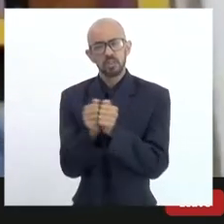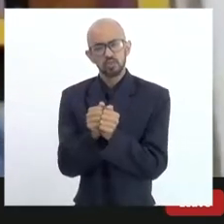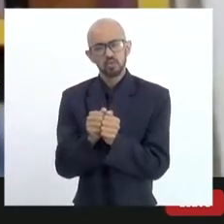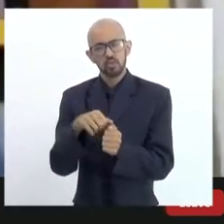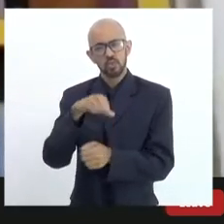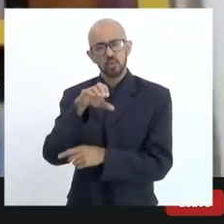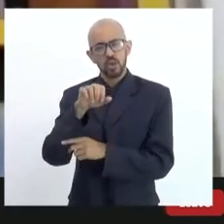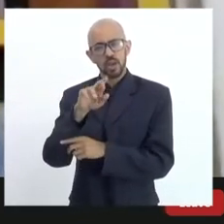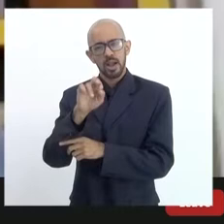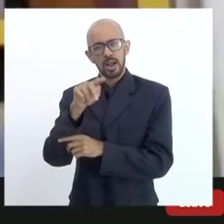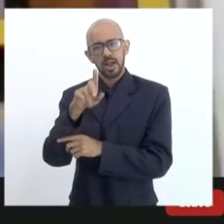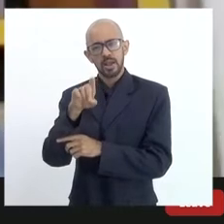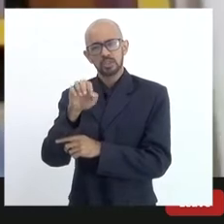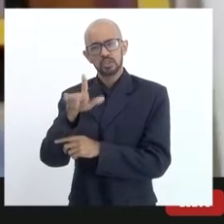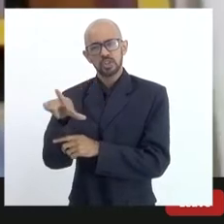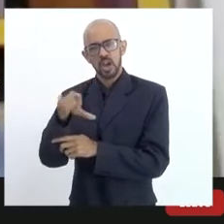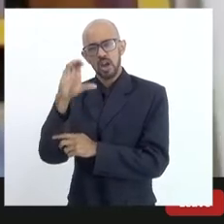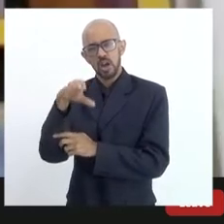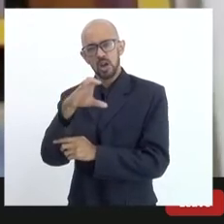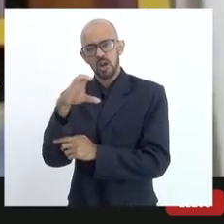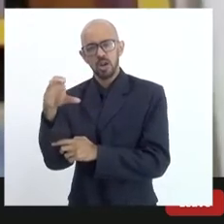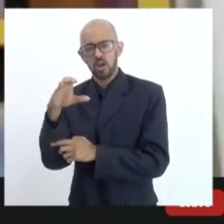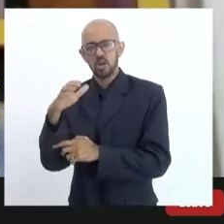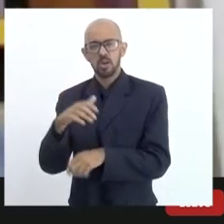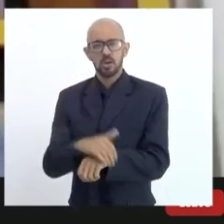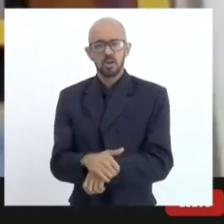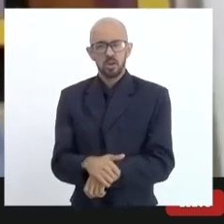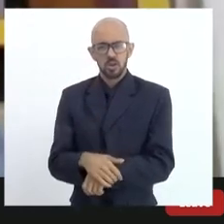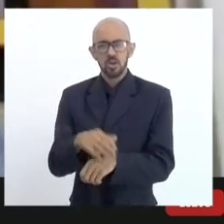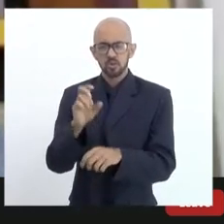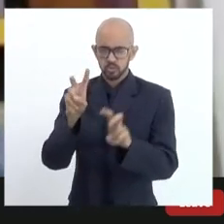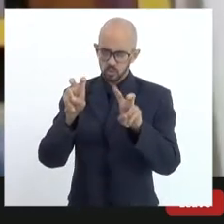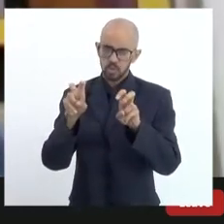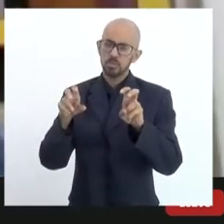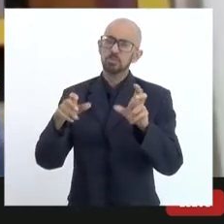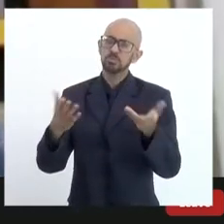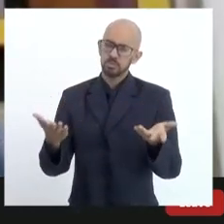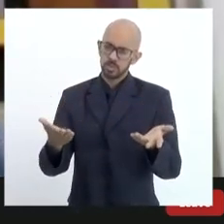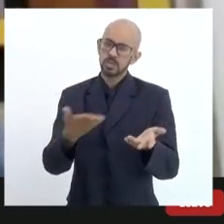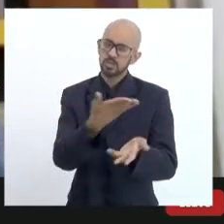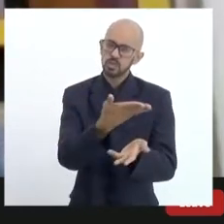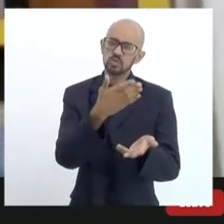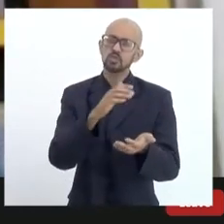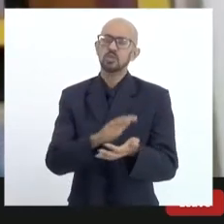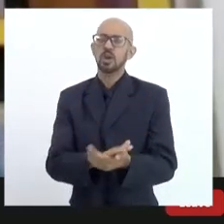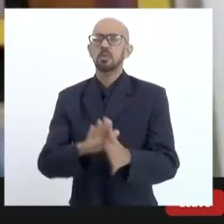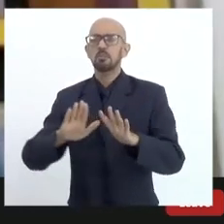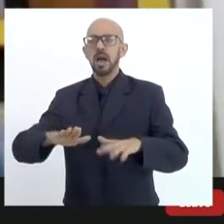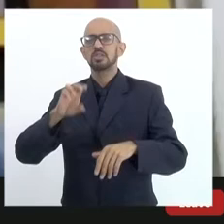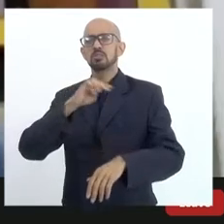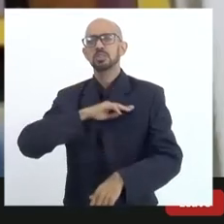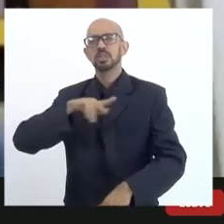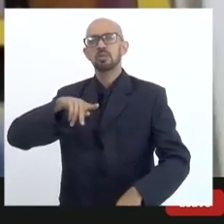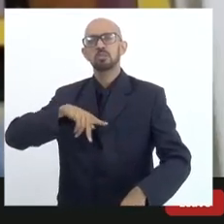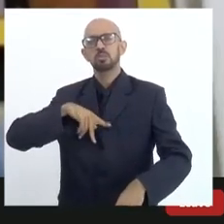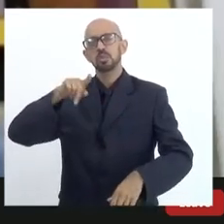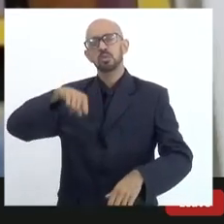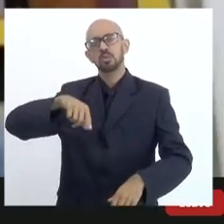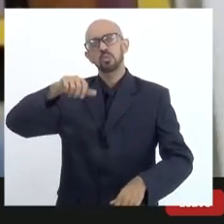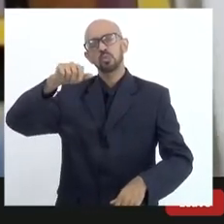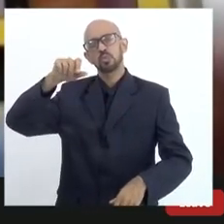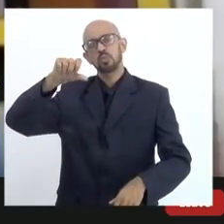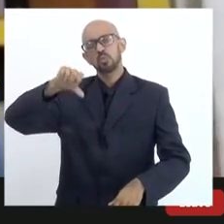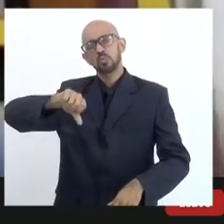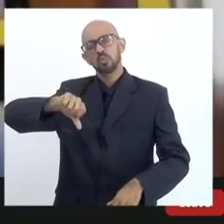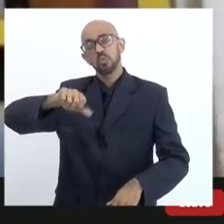tentei sensibilizar o cardeal conversando sobre isso, né? sobre esse tema, e no caso que eu te falei do Ministério Público Federal foi o 190. O